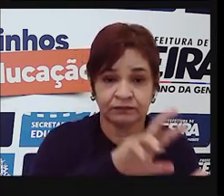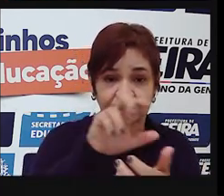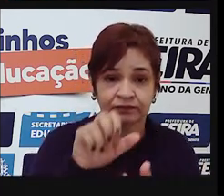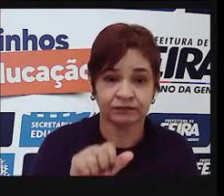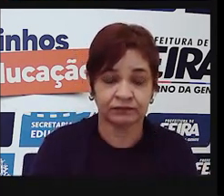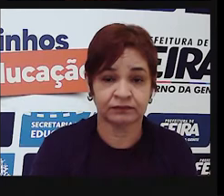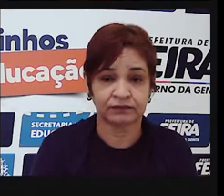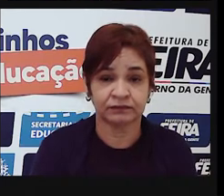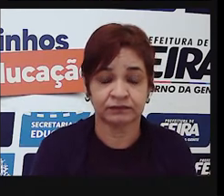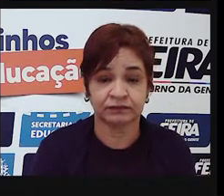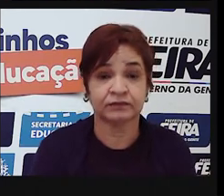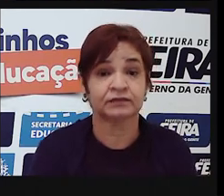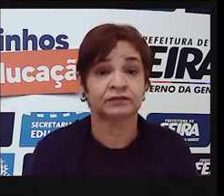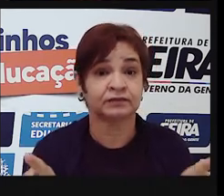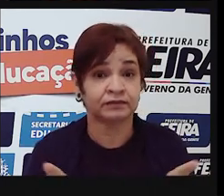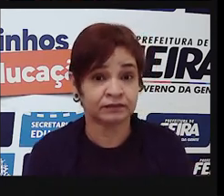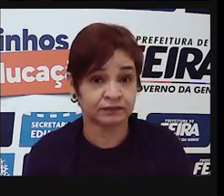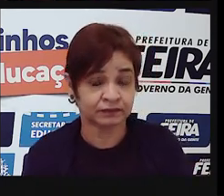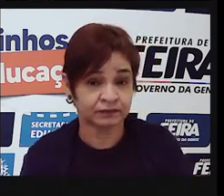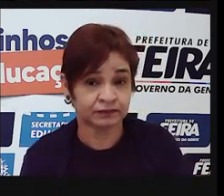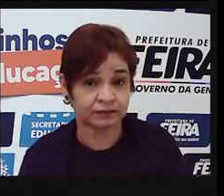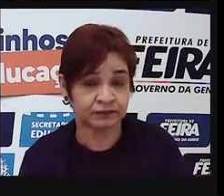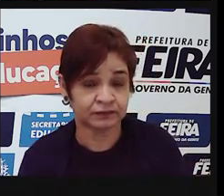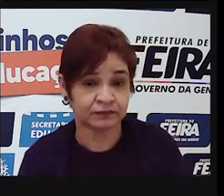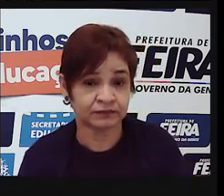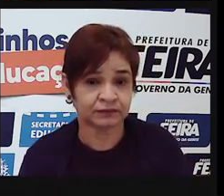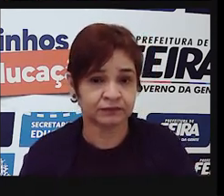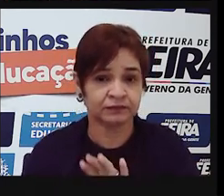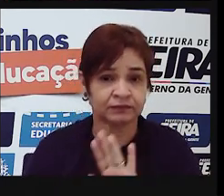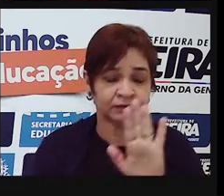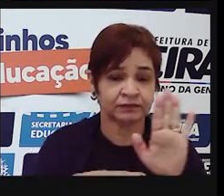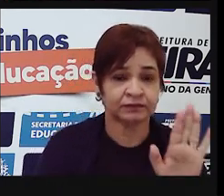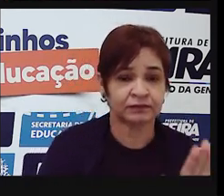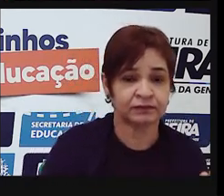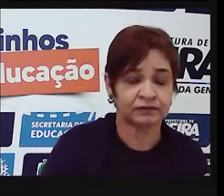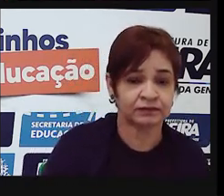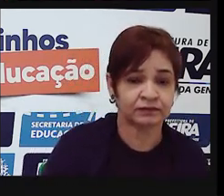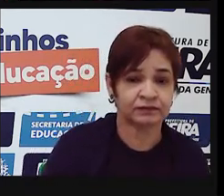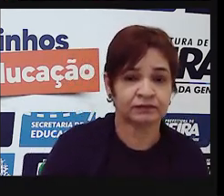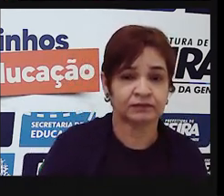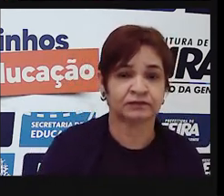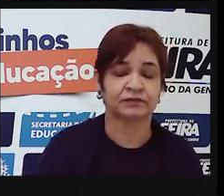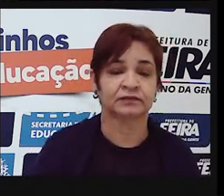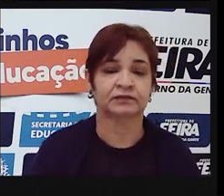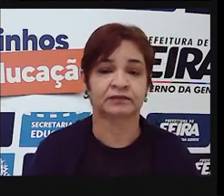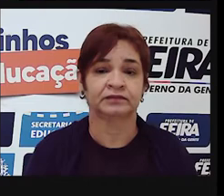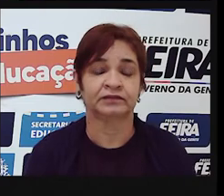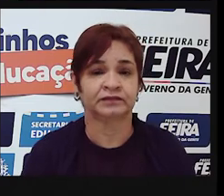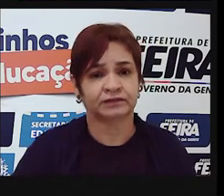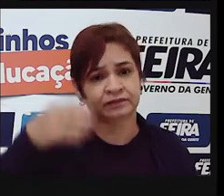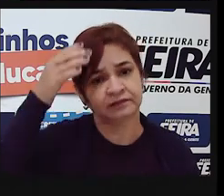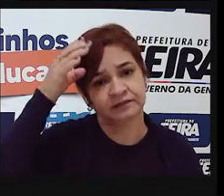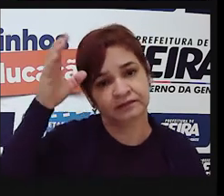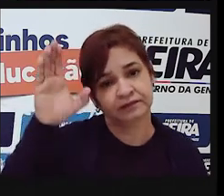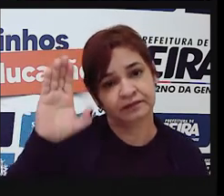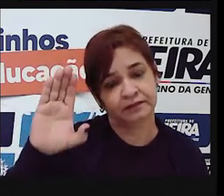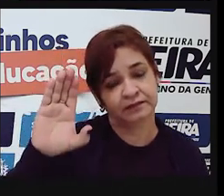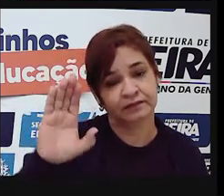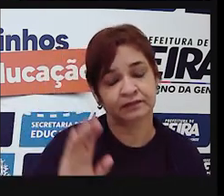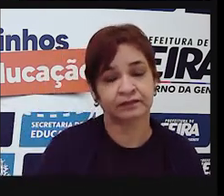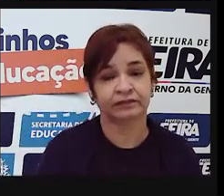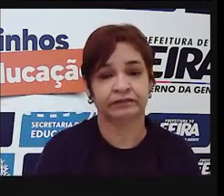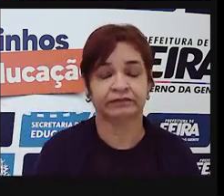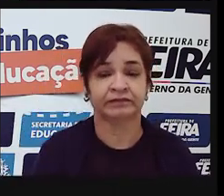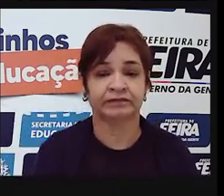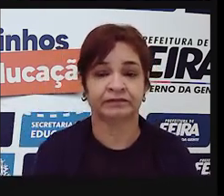e utilizada até mesmo para apresentar e reproduzir aspectos de uma cultura. Então, sempre que